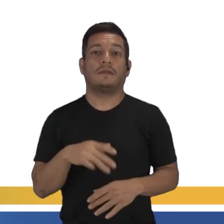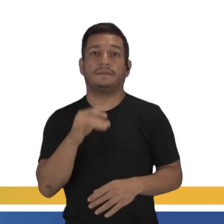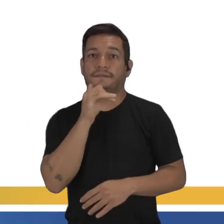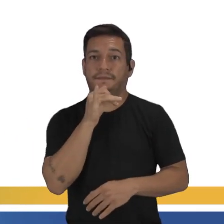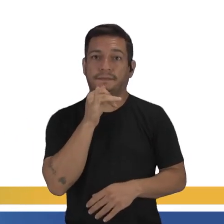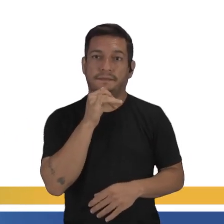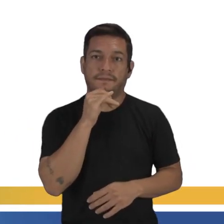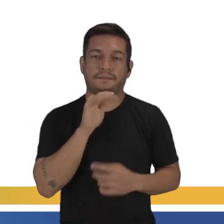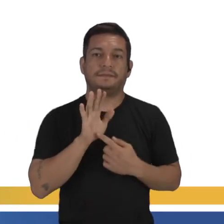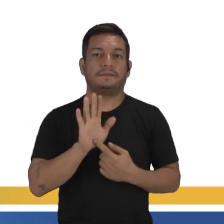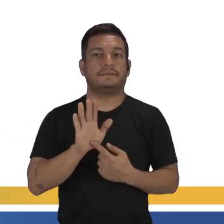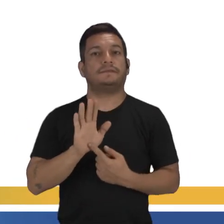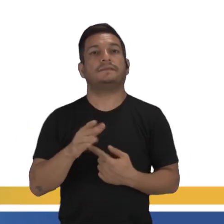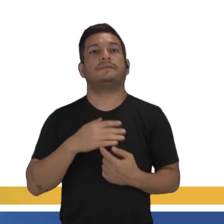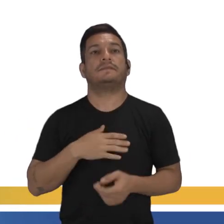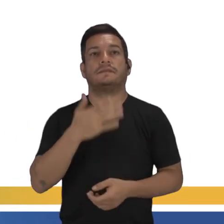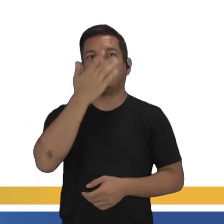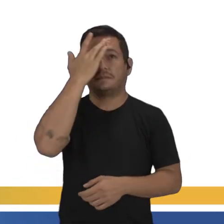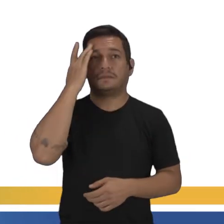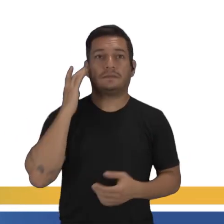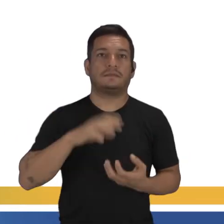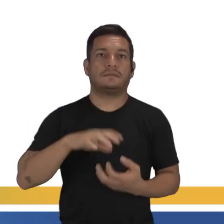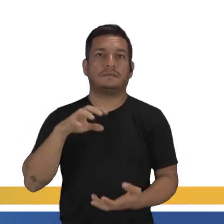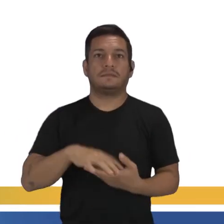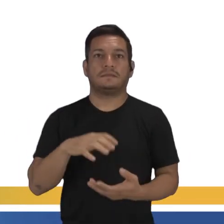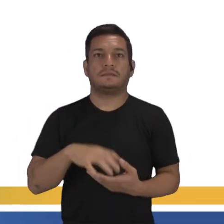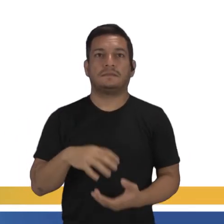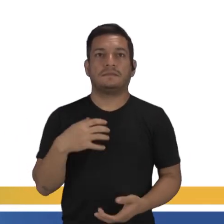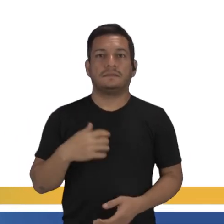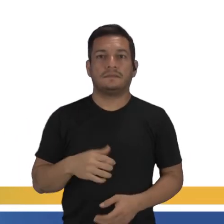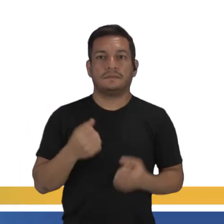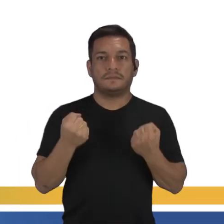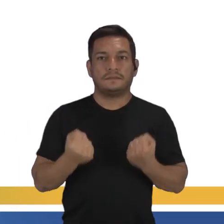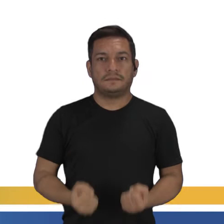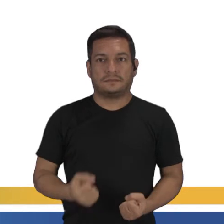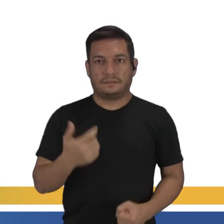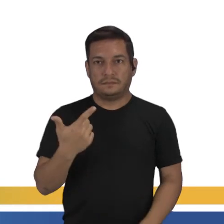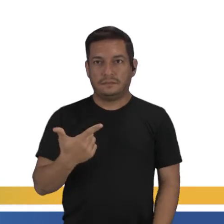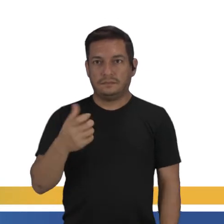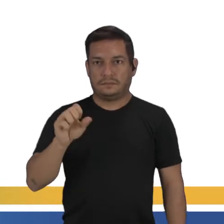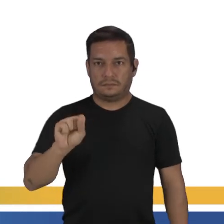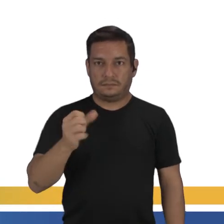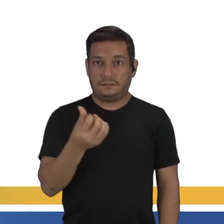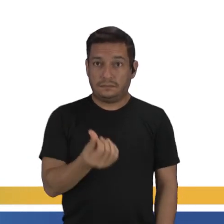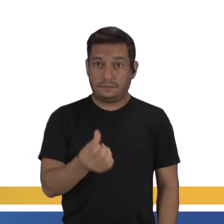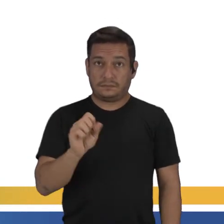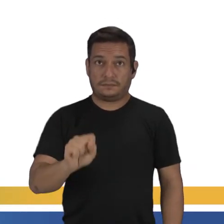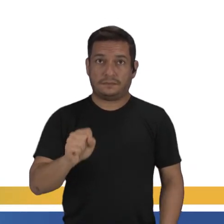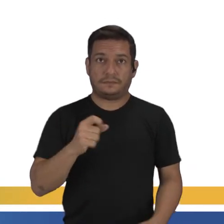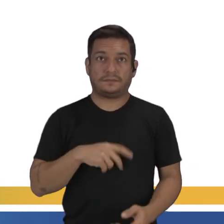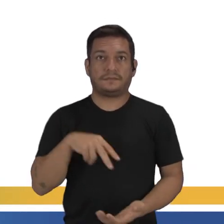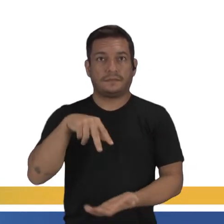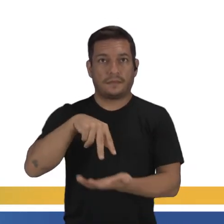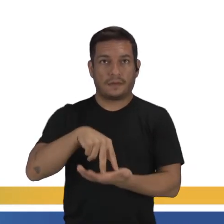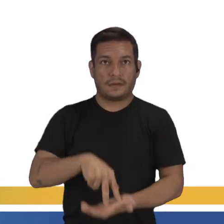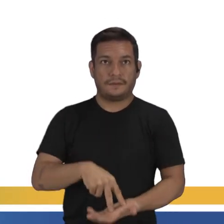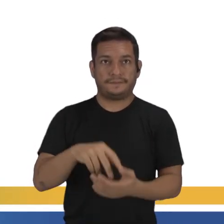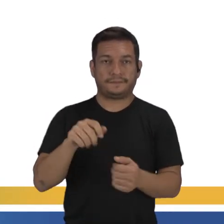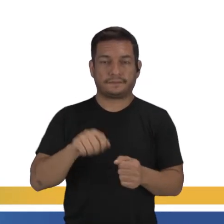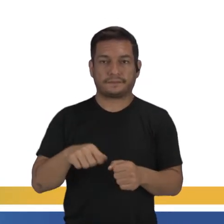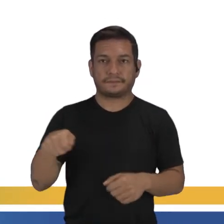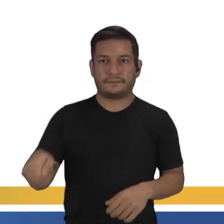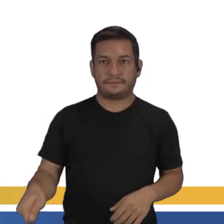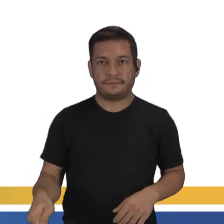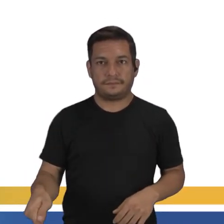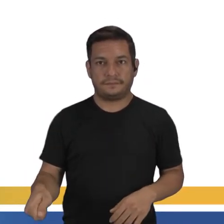mais um exemplo. Uma pessoa idosa de 68 kg, ao se pesar, o faz apoiada em uma